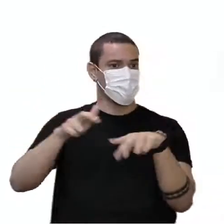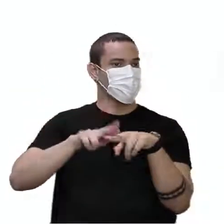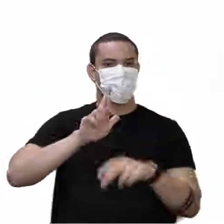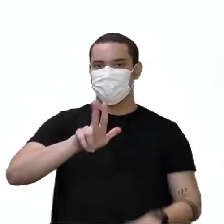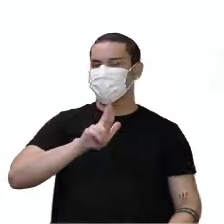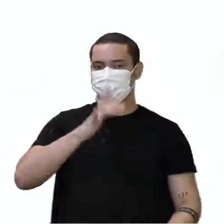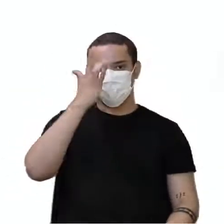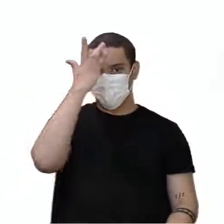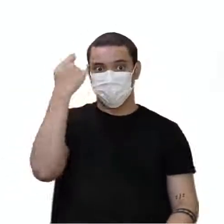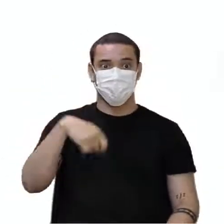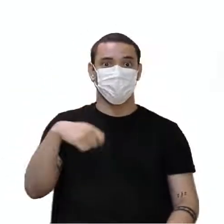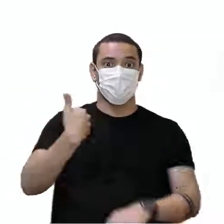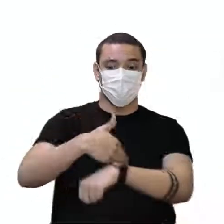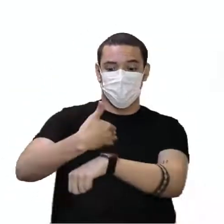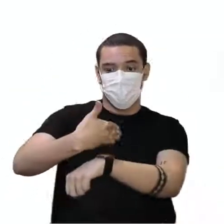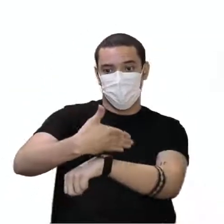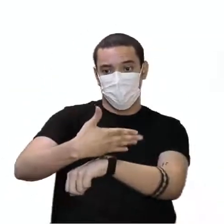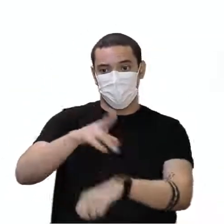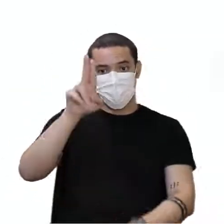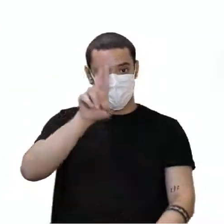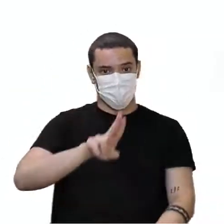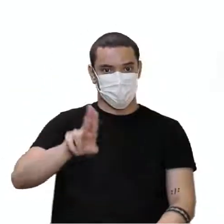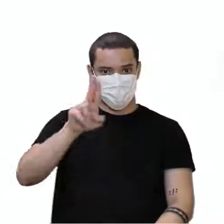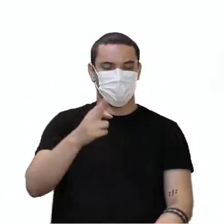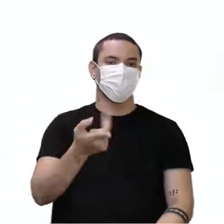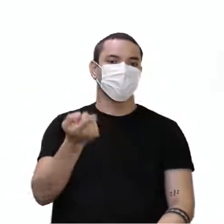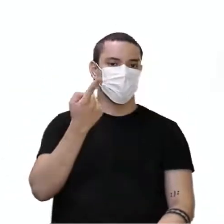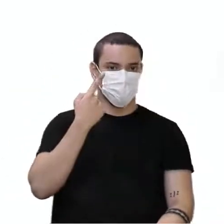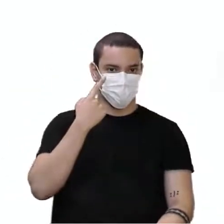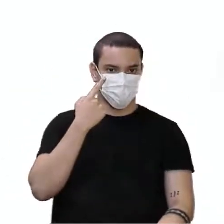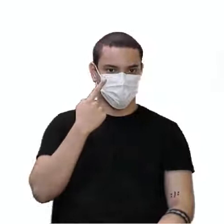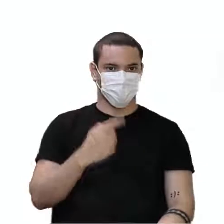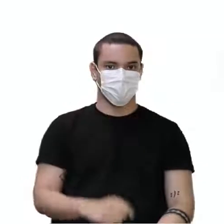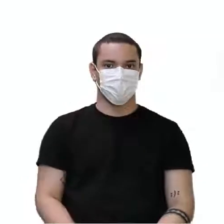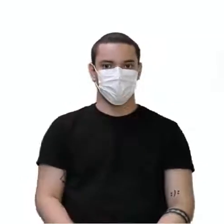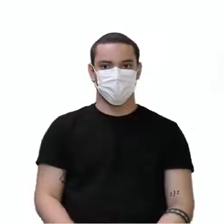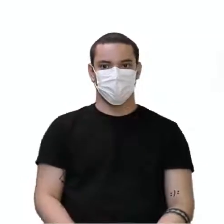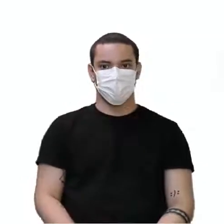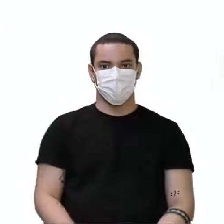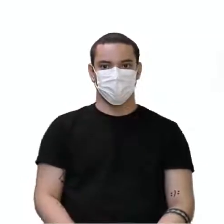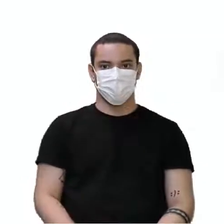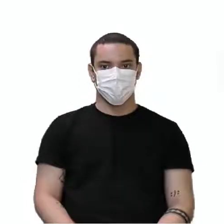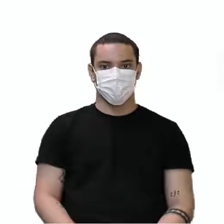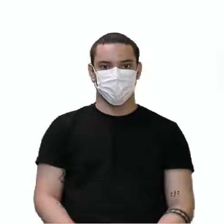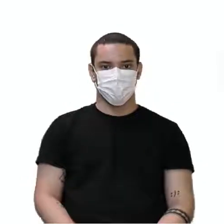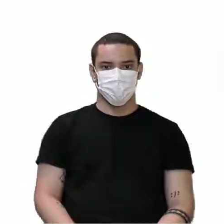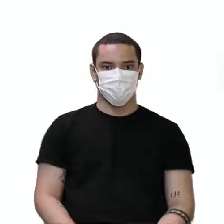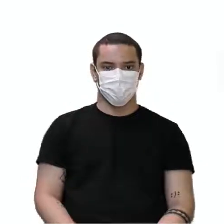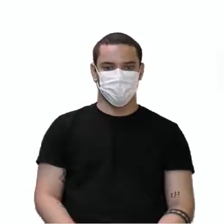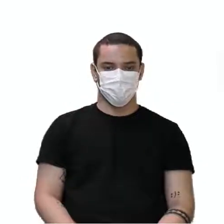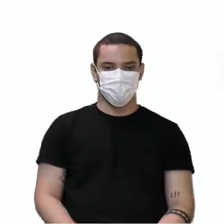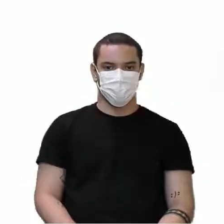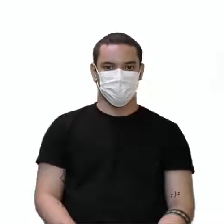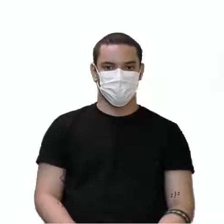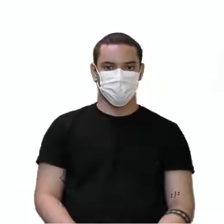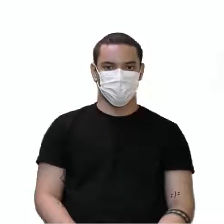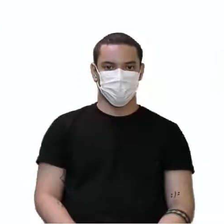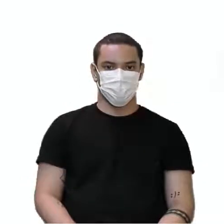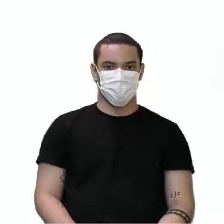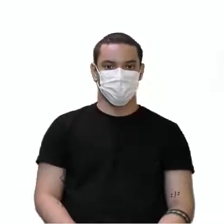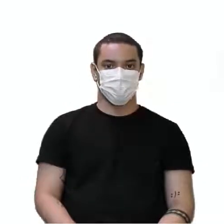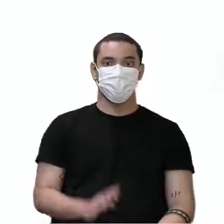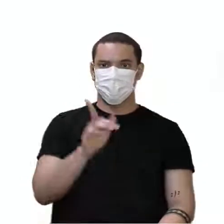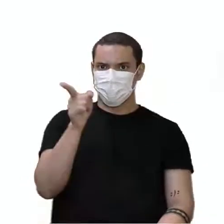eles. Tem que usar eles o tempo inteiro. Então, olha aí, ó. Has he ever sung in